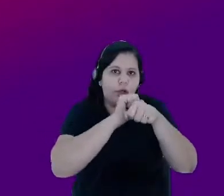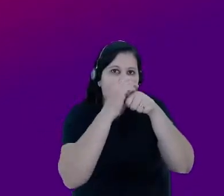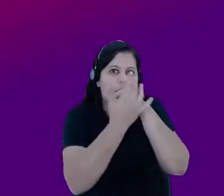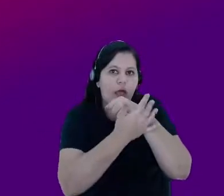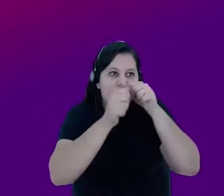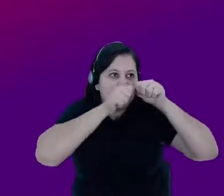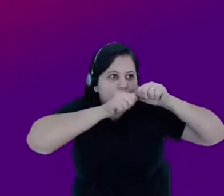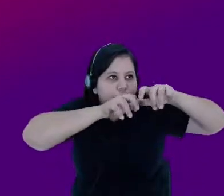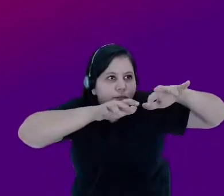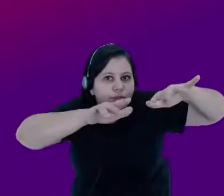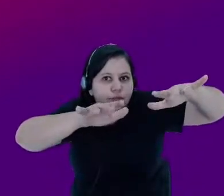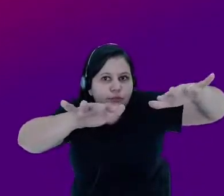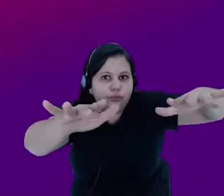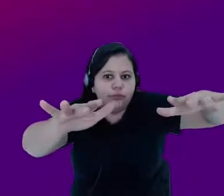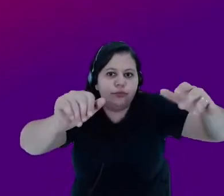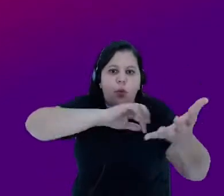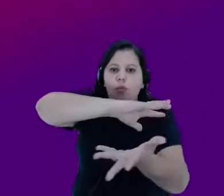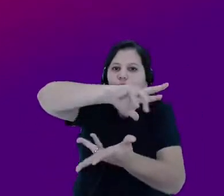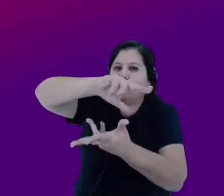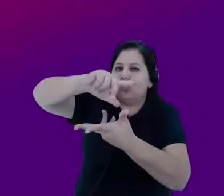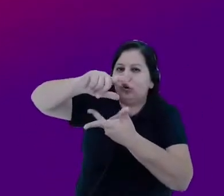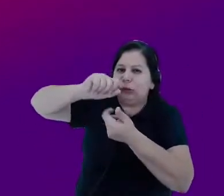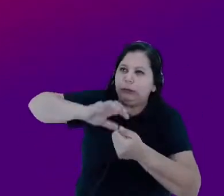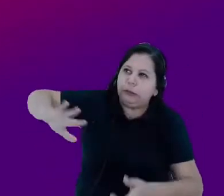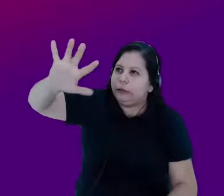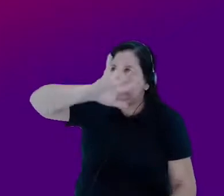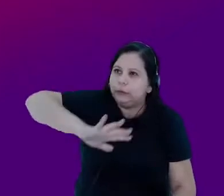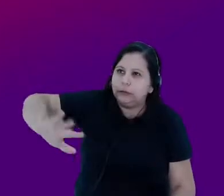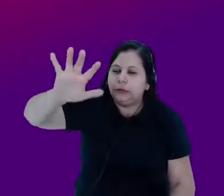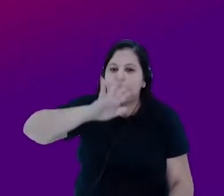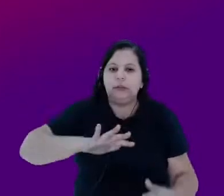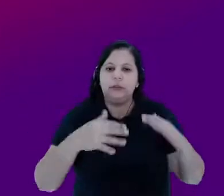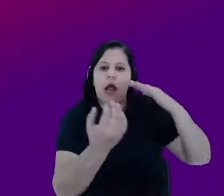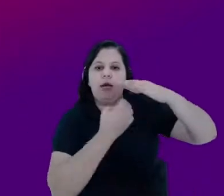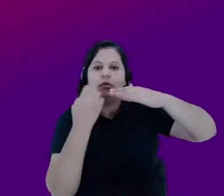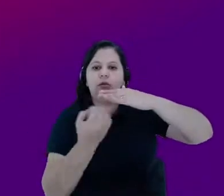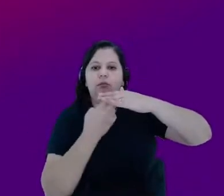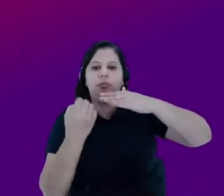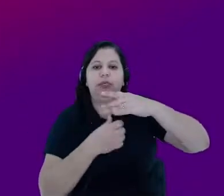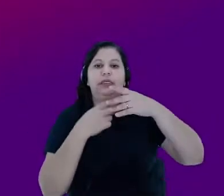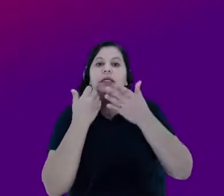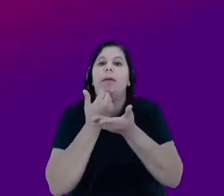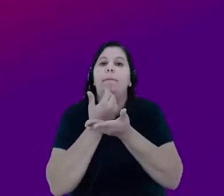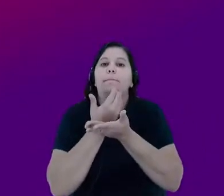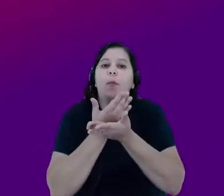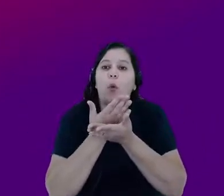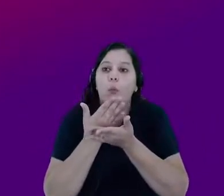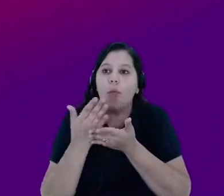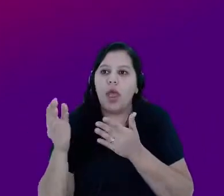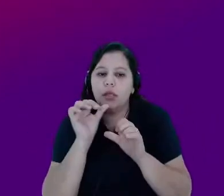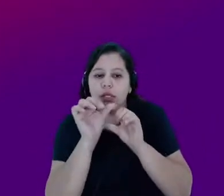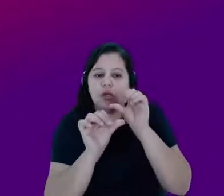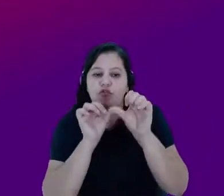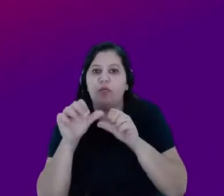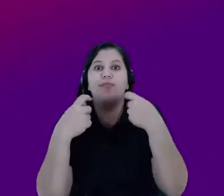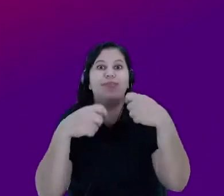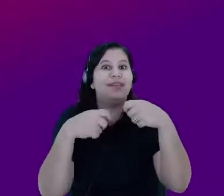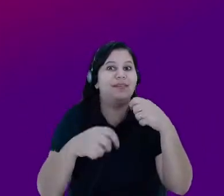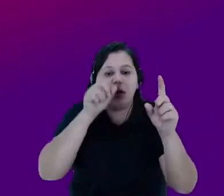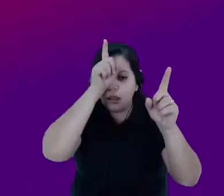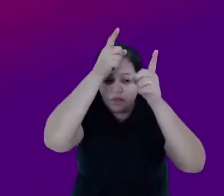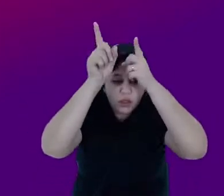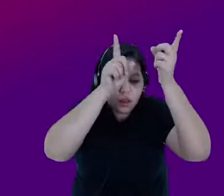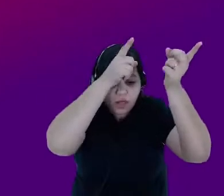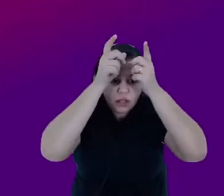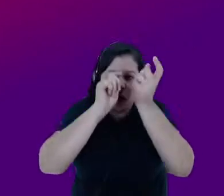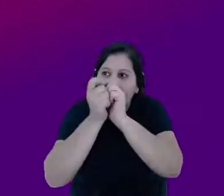se transformar, precisam ganhar agilidade, e logo no início dessa pandemia, a gente acionou um grupo de trabalho